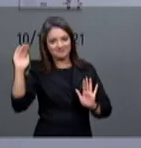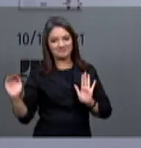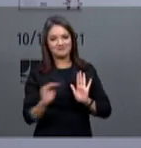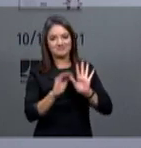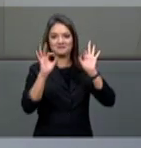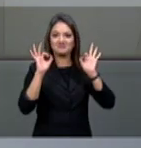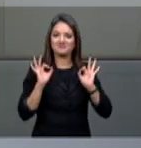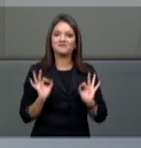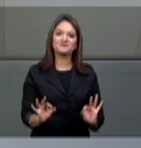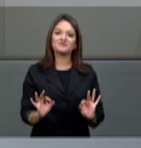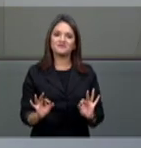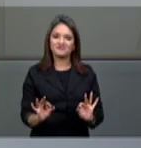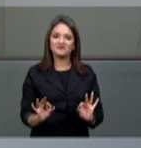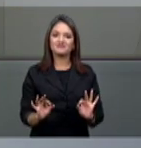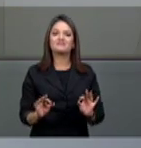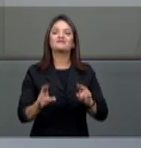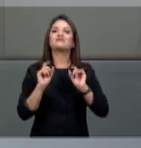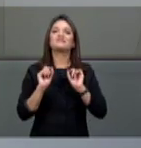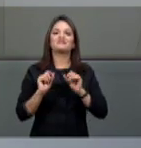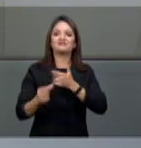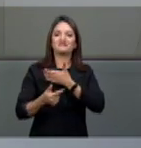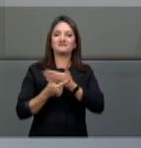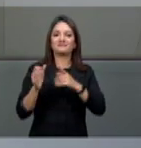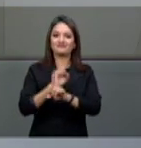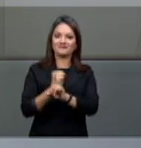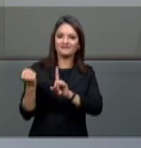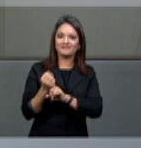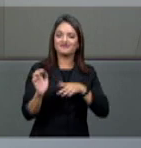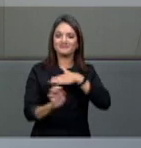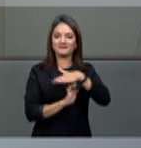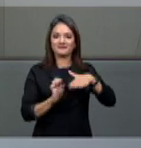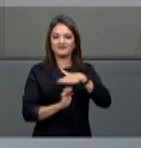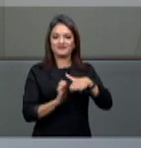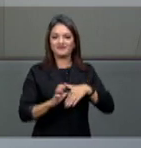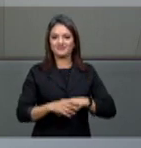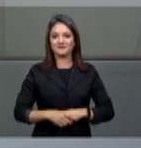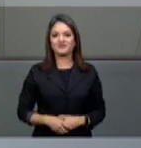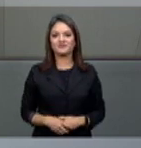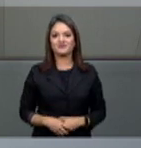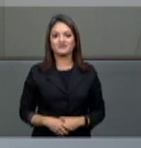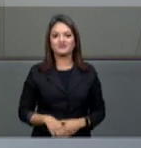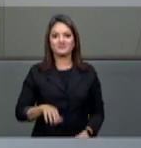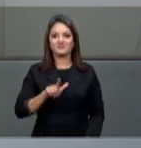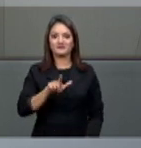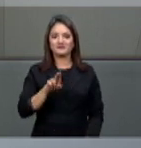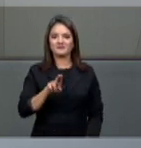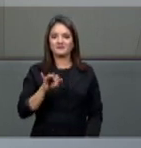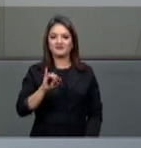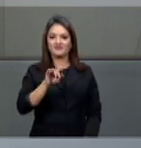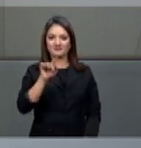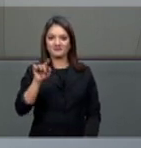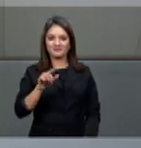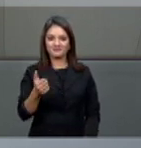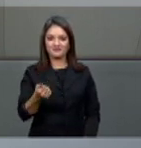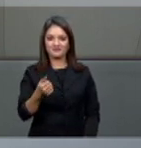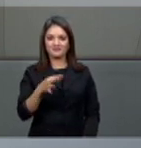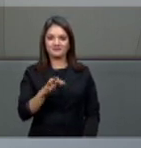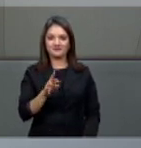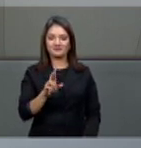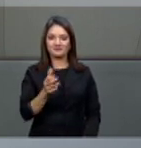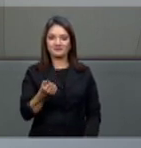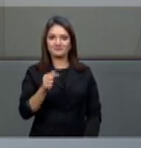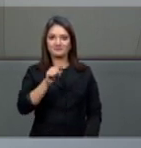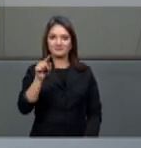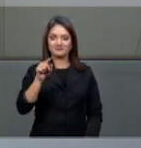para dar função social as empresas que é a Luiza Trajano que falará sobre